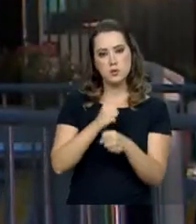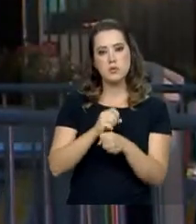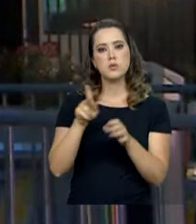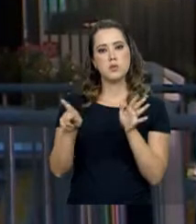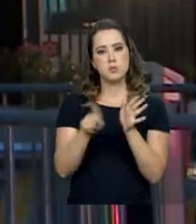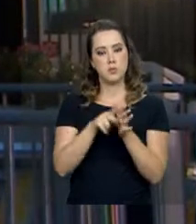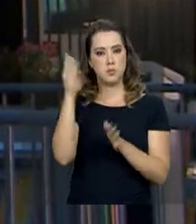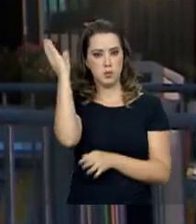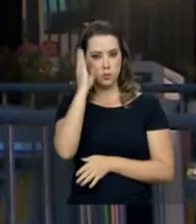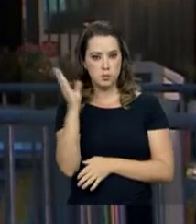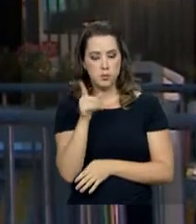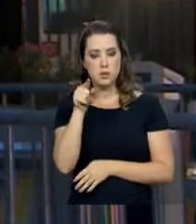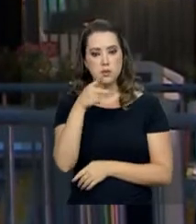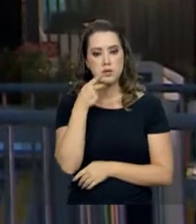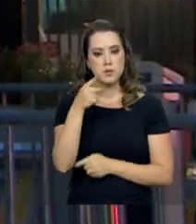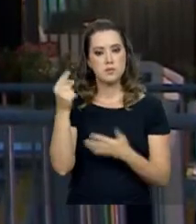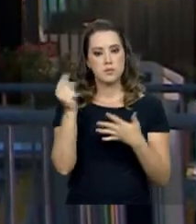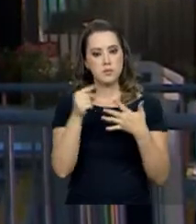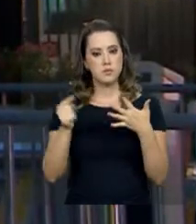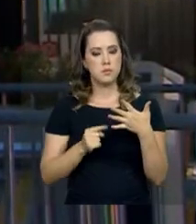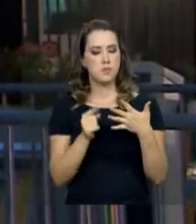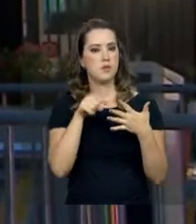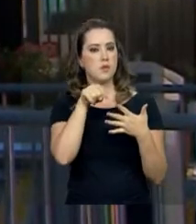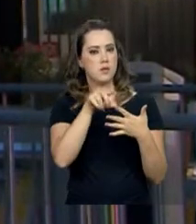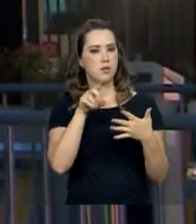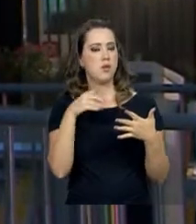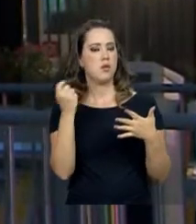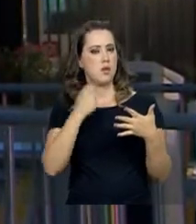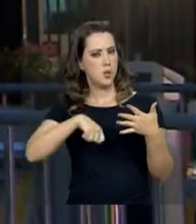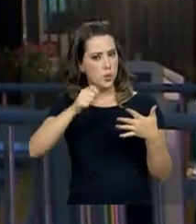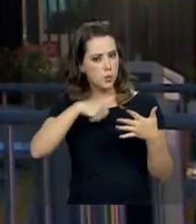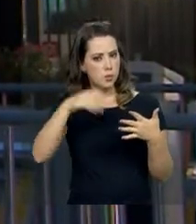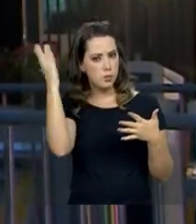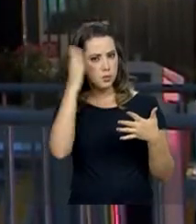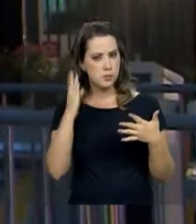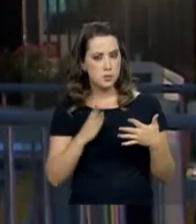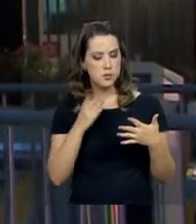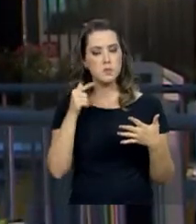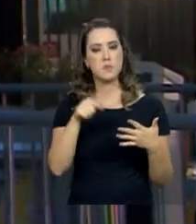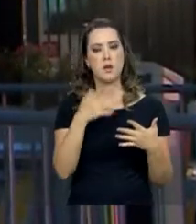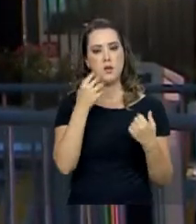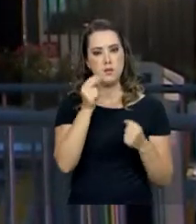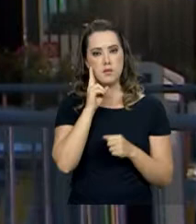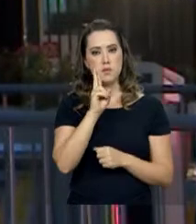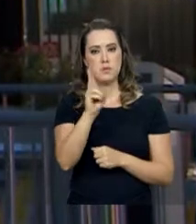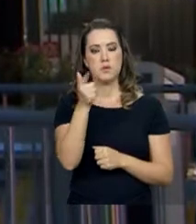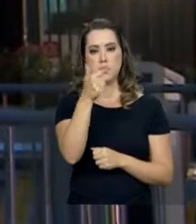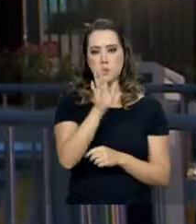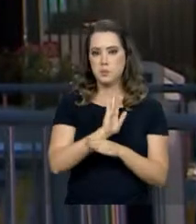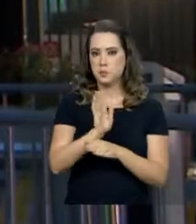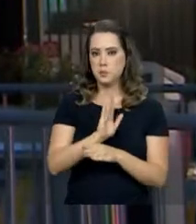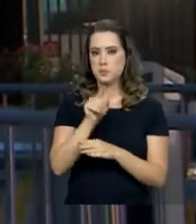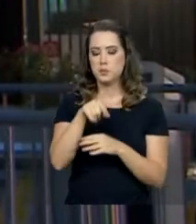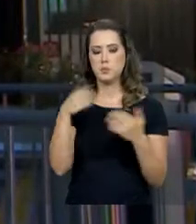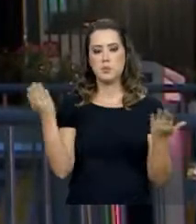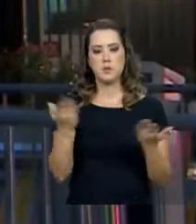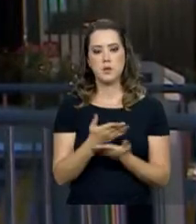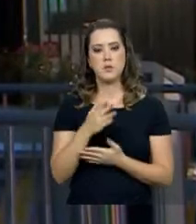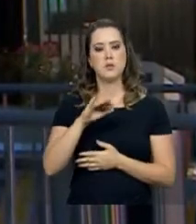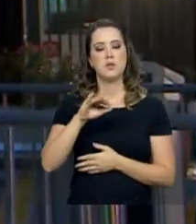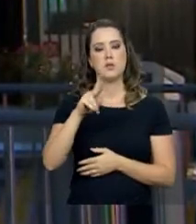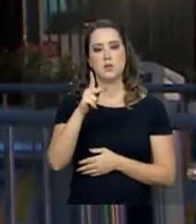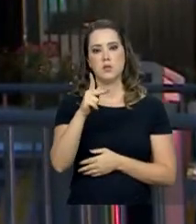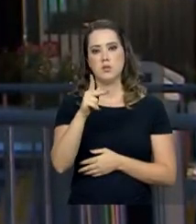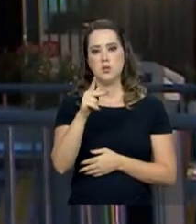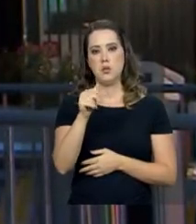pelo Brasil. Ele deve destacar aí aspectos da economia brasileira. Vamos ver uma outra reportagem agora do repórter Paulo